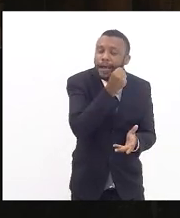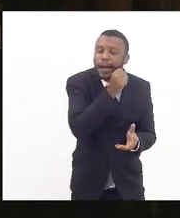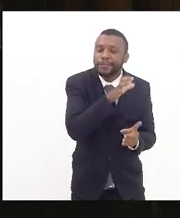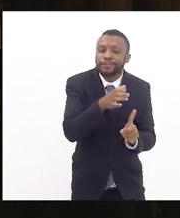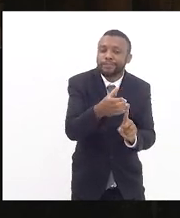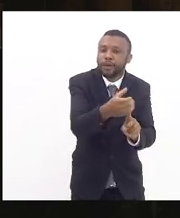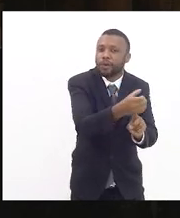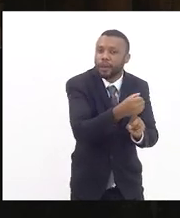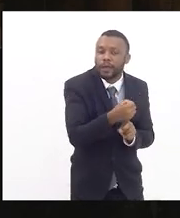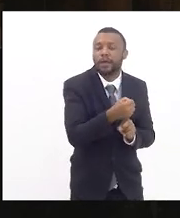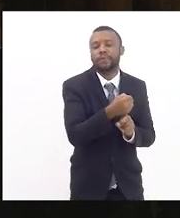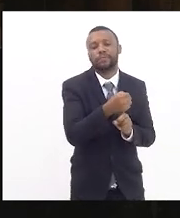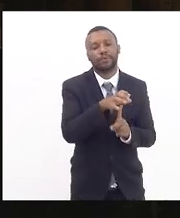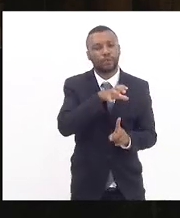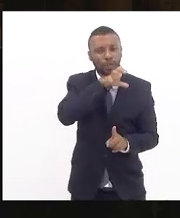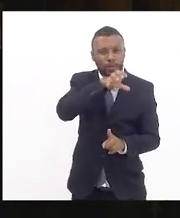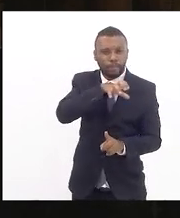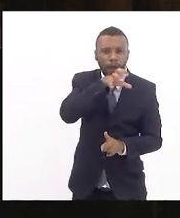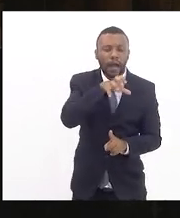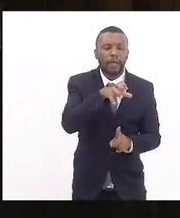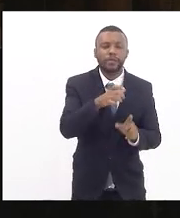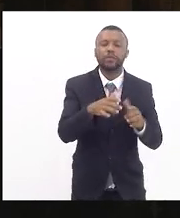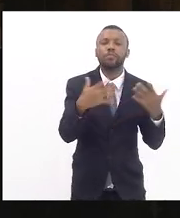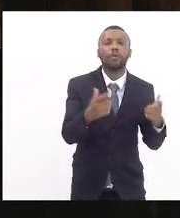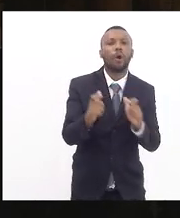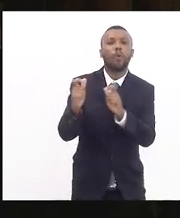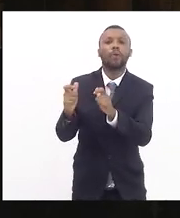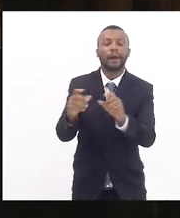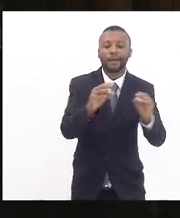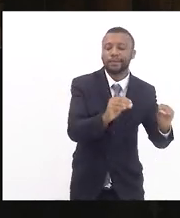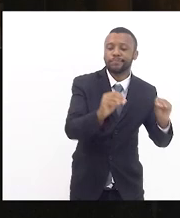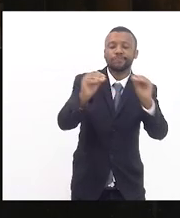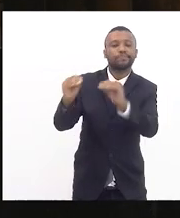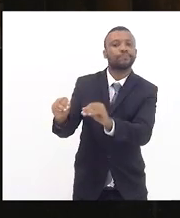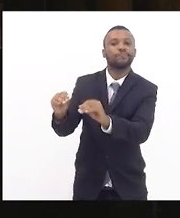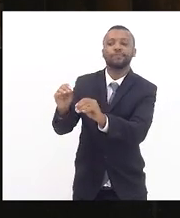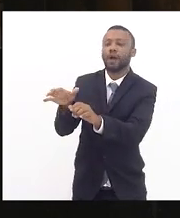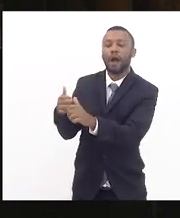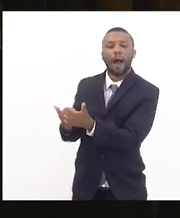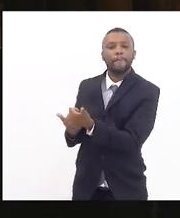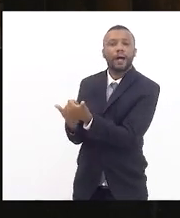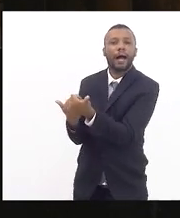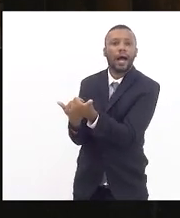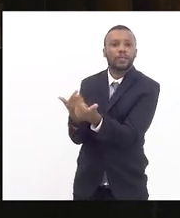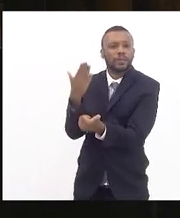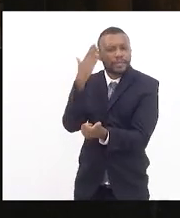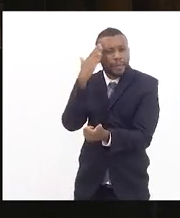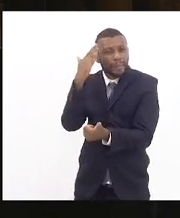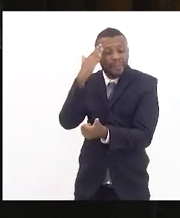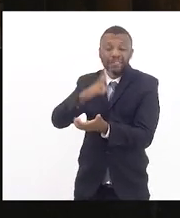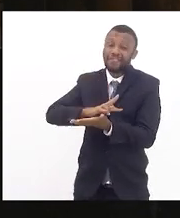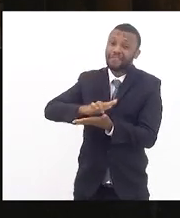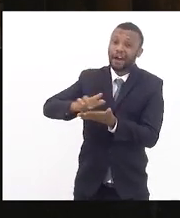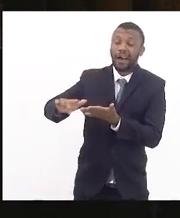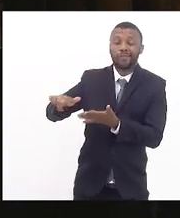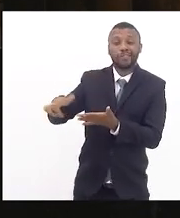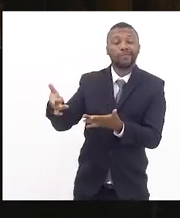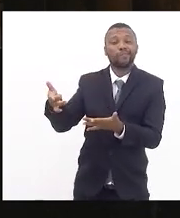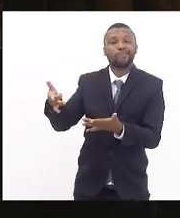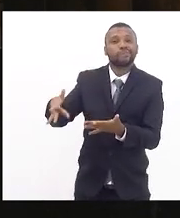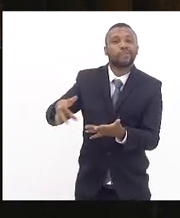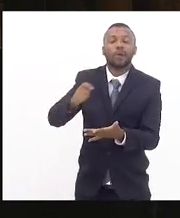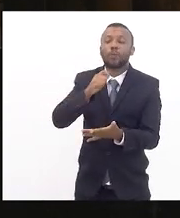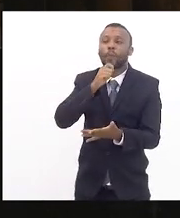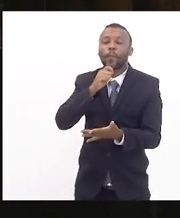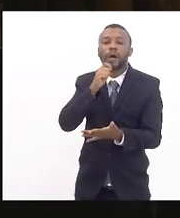foram recolhidos, para onde eles foram ali amparados, e a gente sabe que muitos deles ficam à mercê. Então nós protocolamos